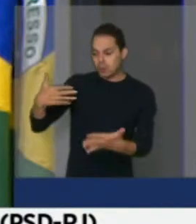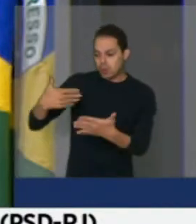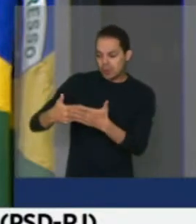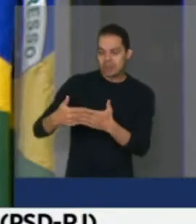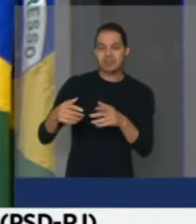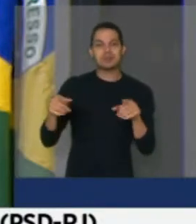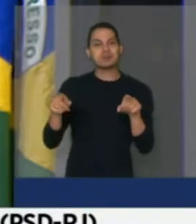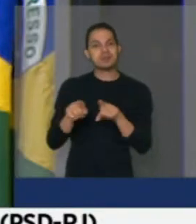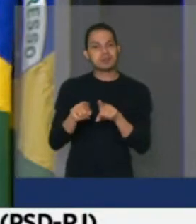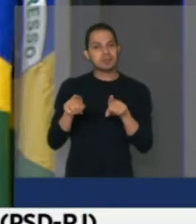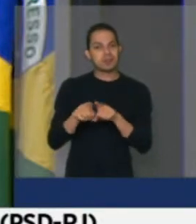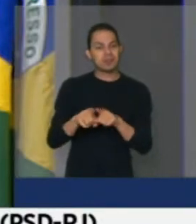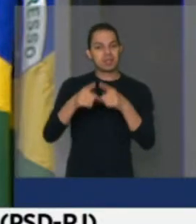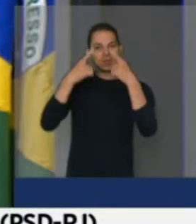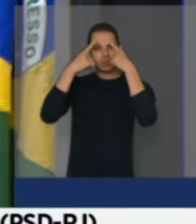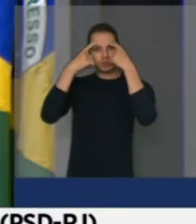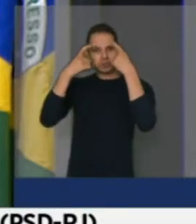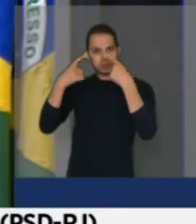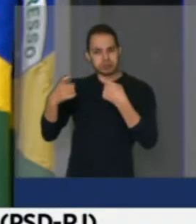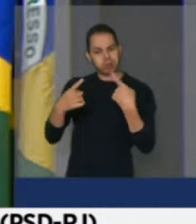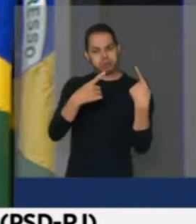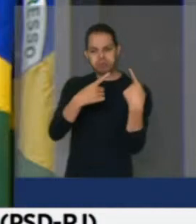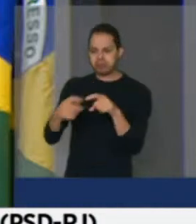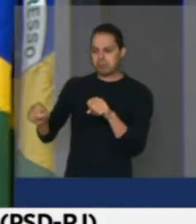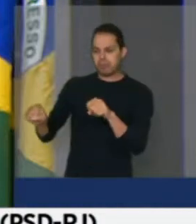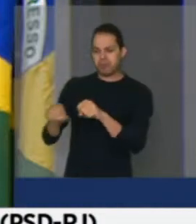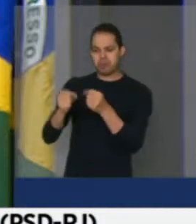uma violenta tentativa de destruição.